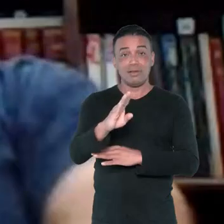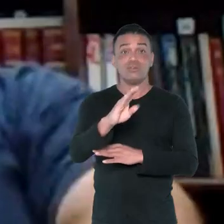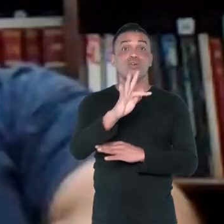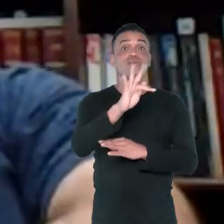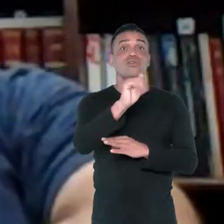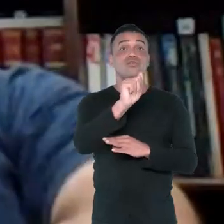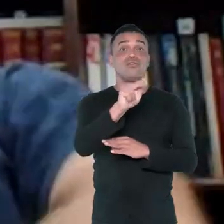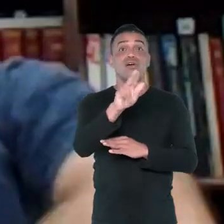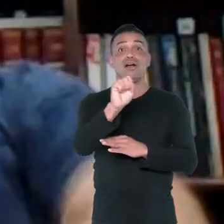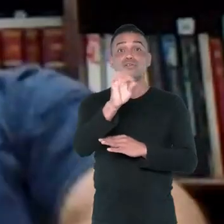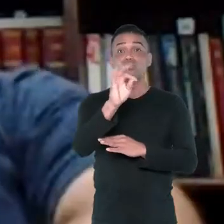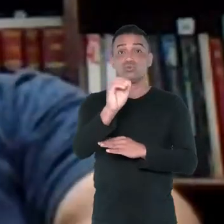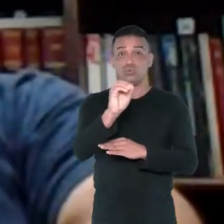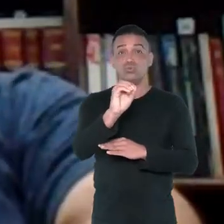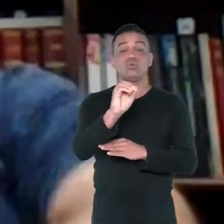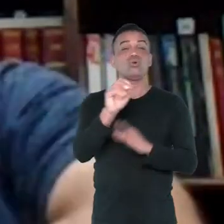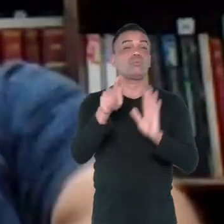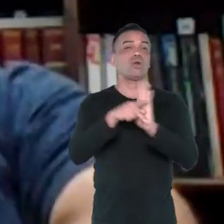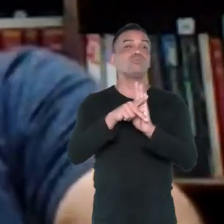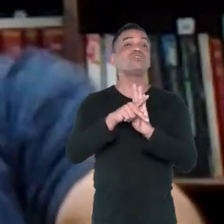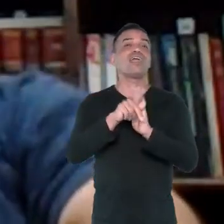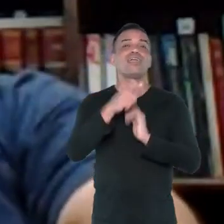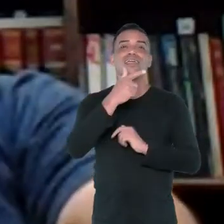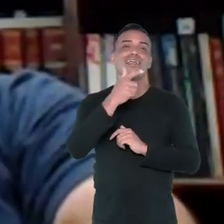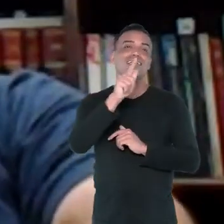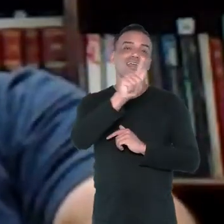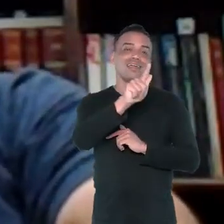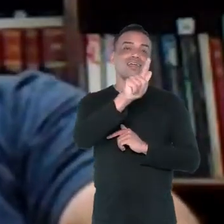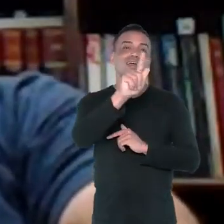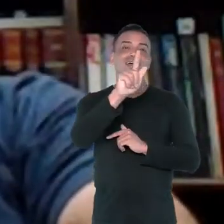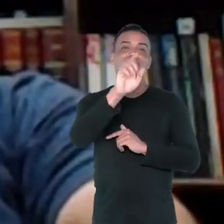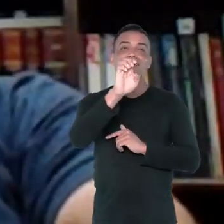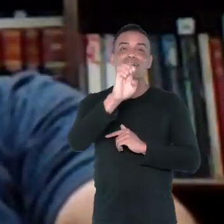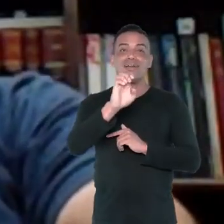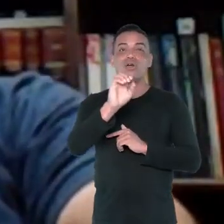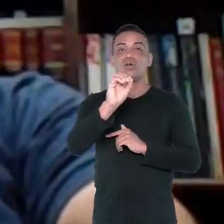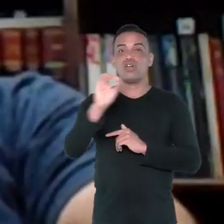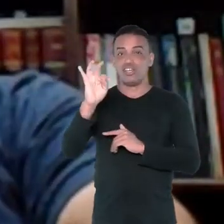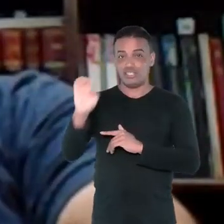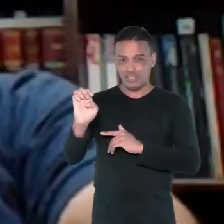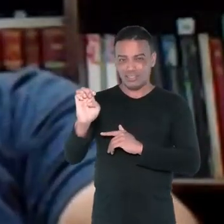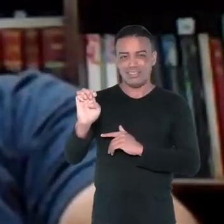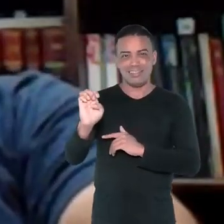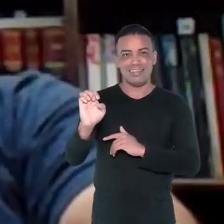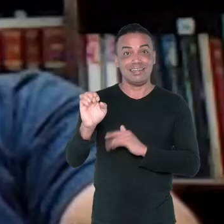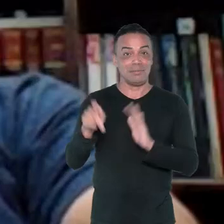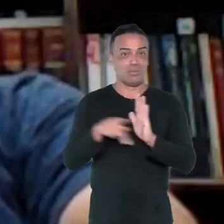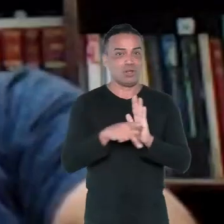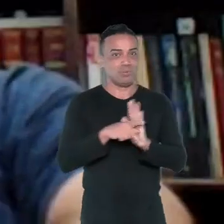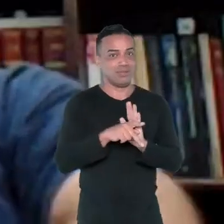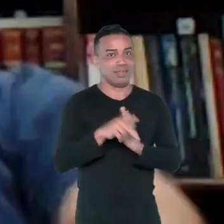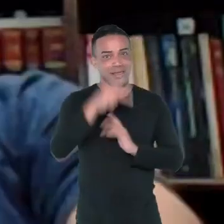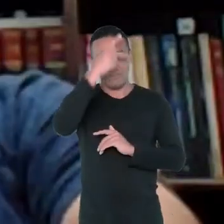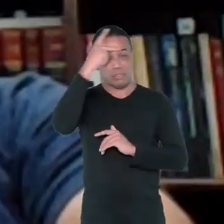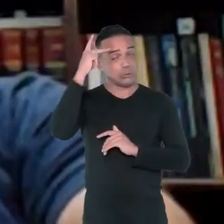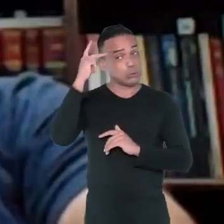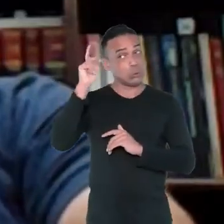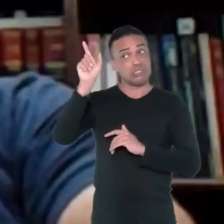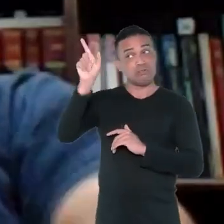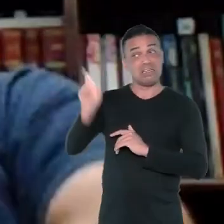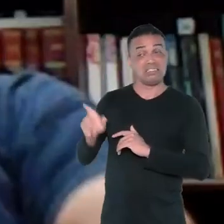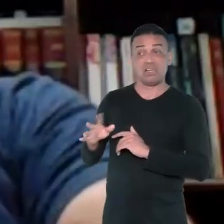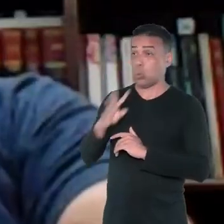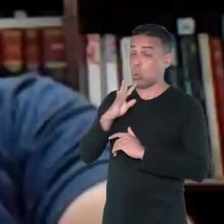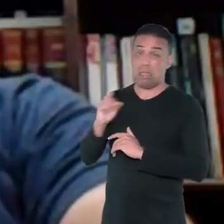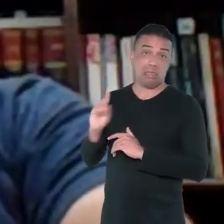Goethe, consegue ver coisas que que o leitor leigo, vamos dizer assim,